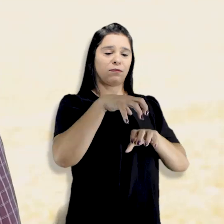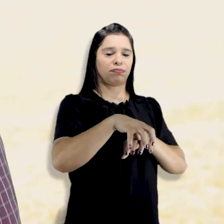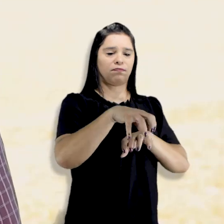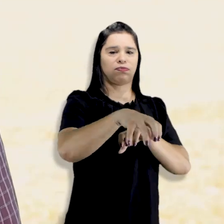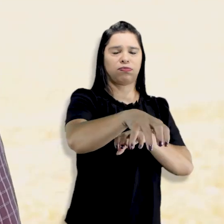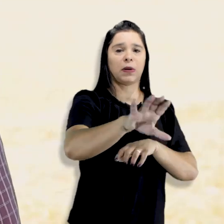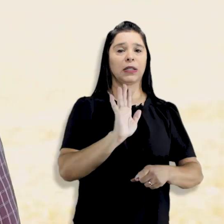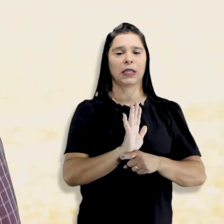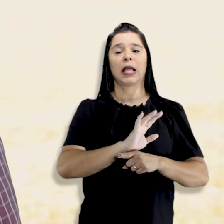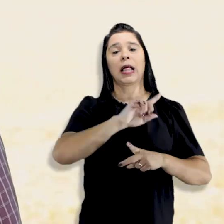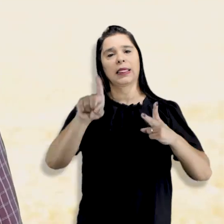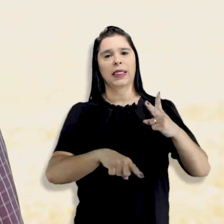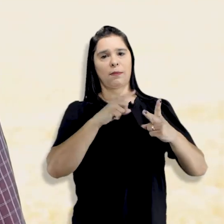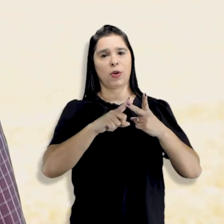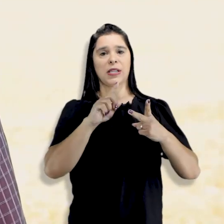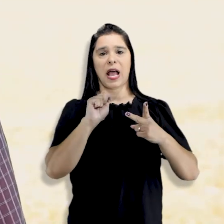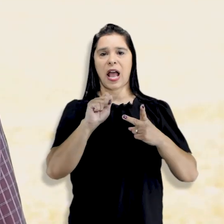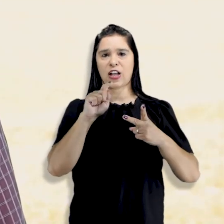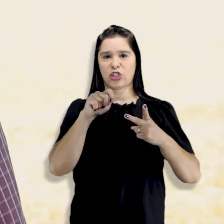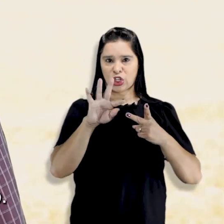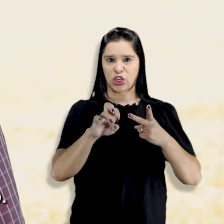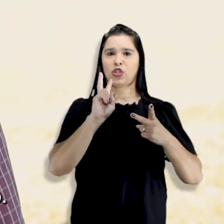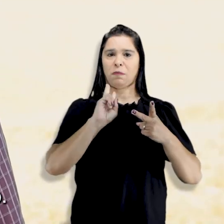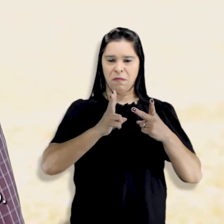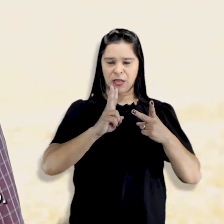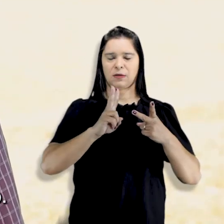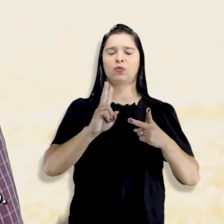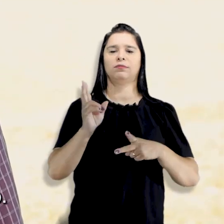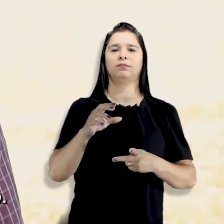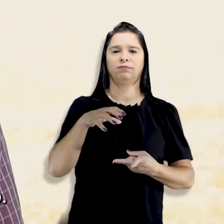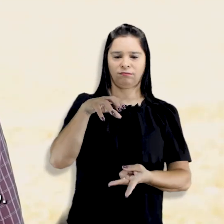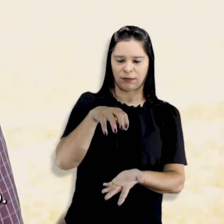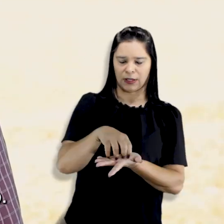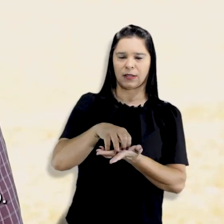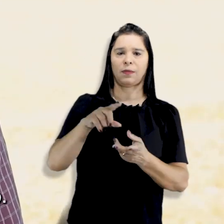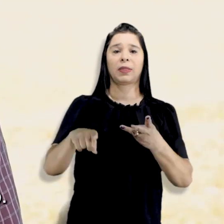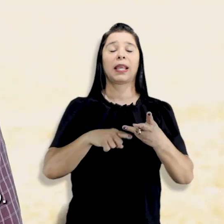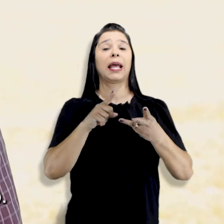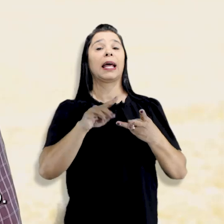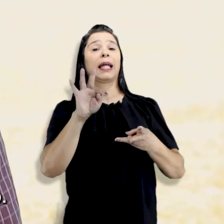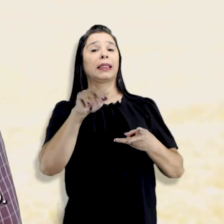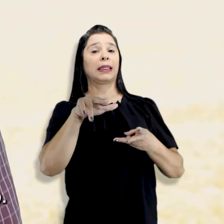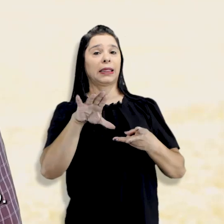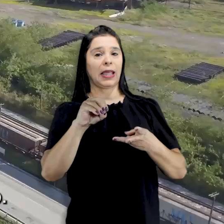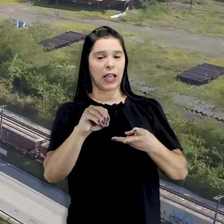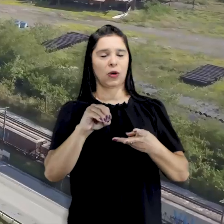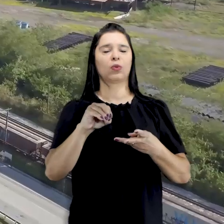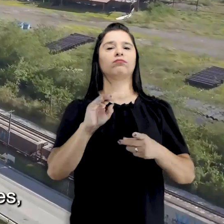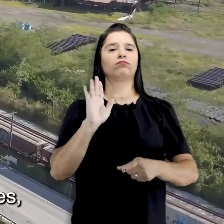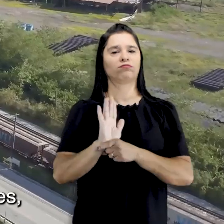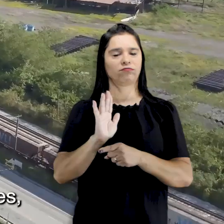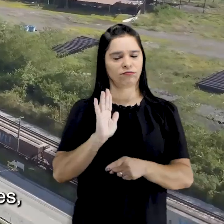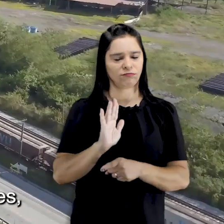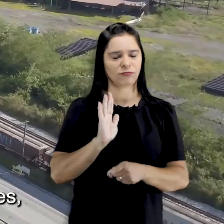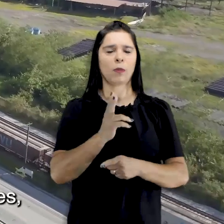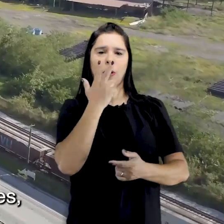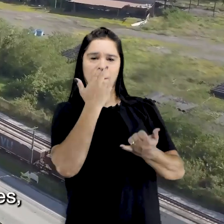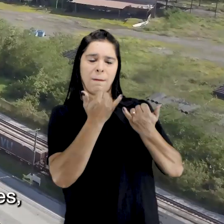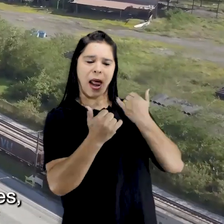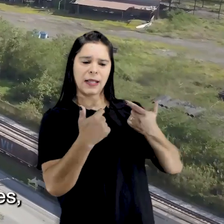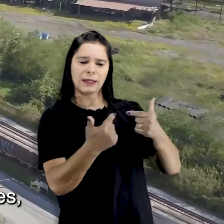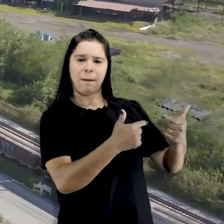de estação, esse mesmo serviço, né? Técnico de operação ferroviária também, um serviço bem parecido. Entre os dias